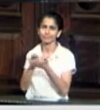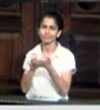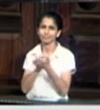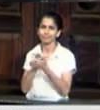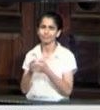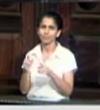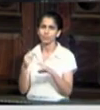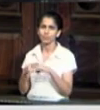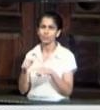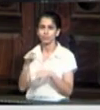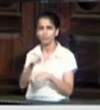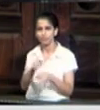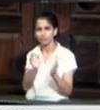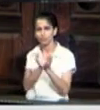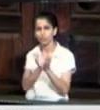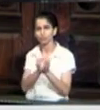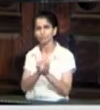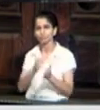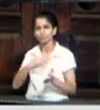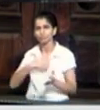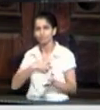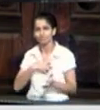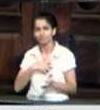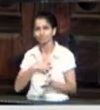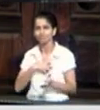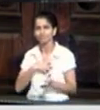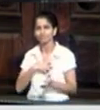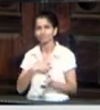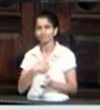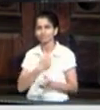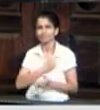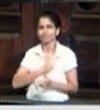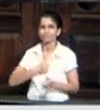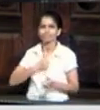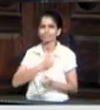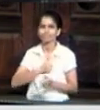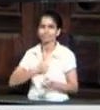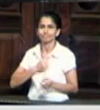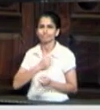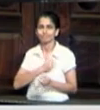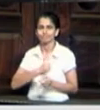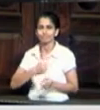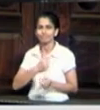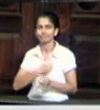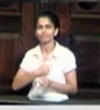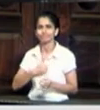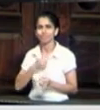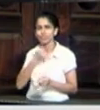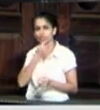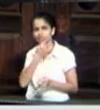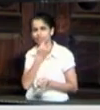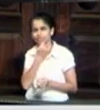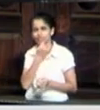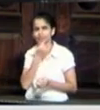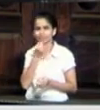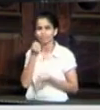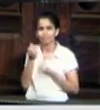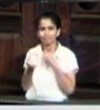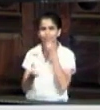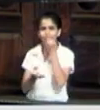é devido. Há um sentimento de orfandade na fala dos familiares. Há